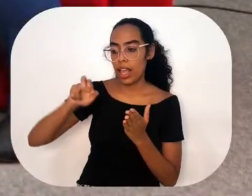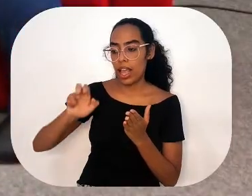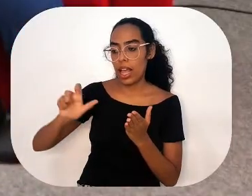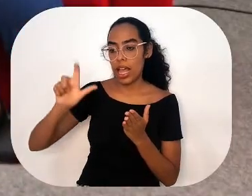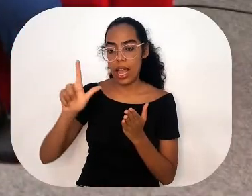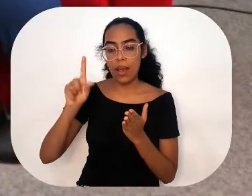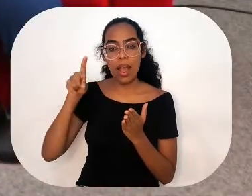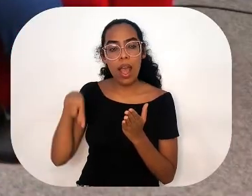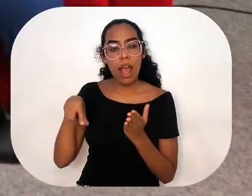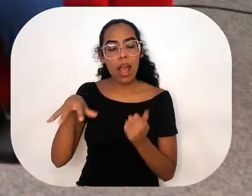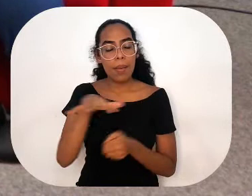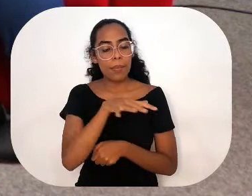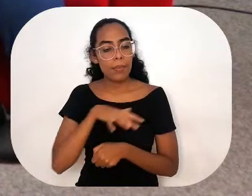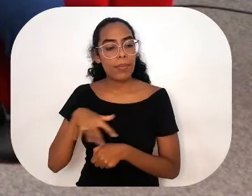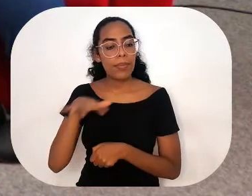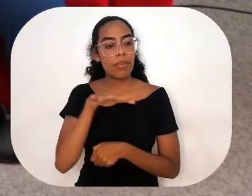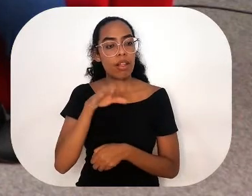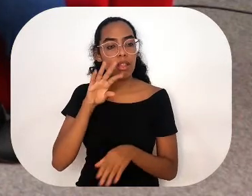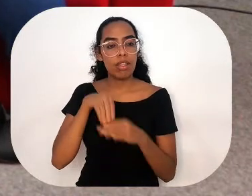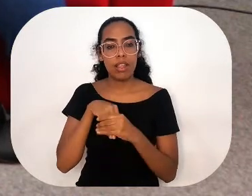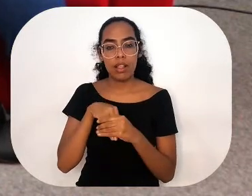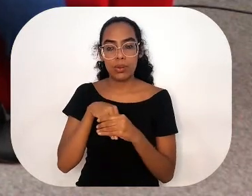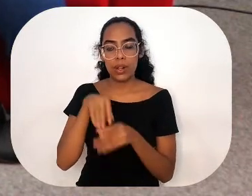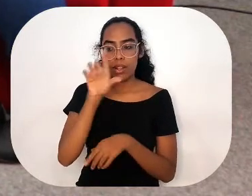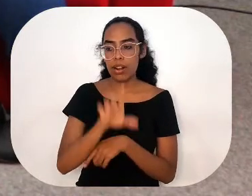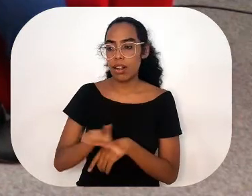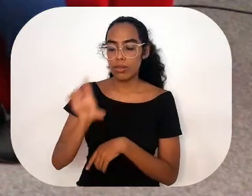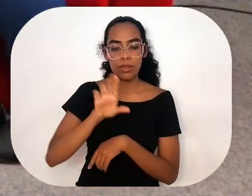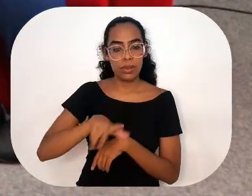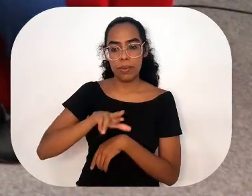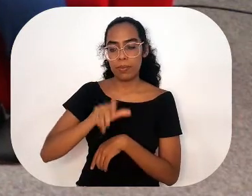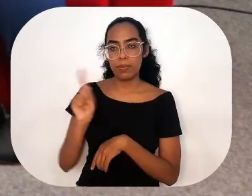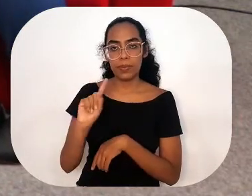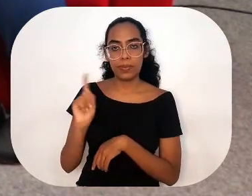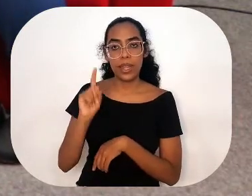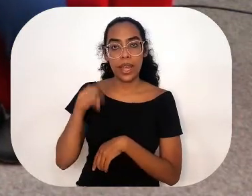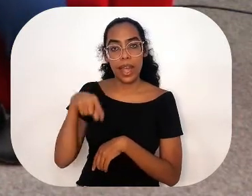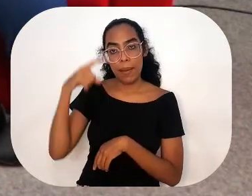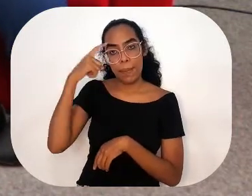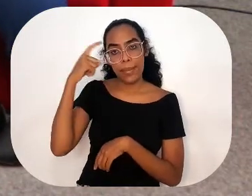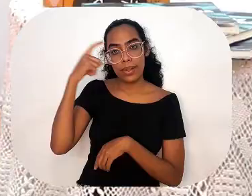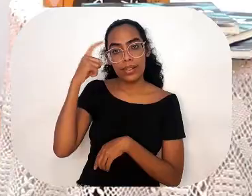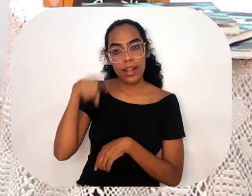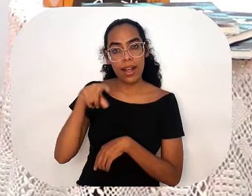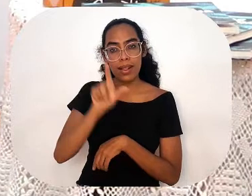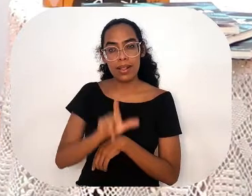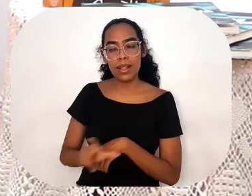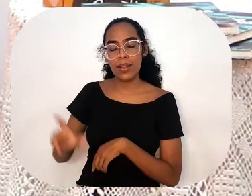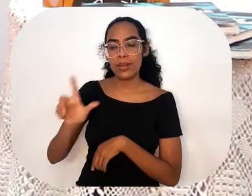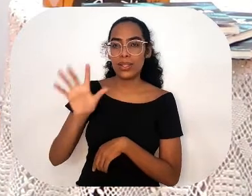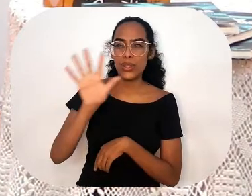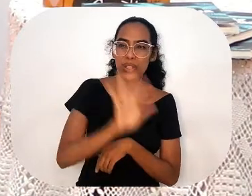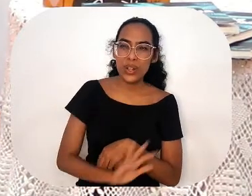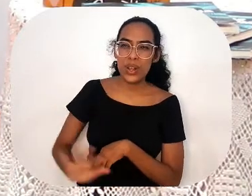não dentro de uma perspectiva da literatura a gente compreender que a literatura de maneira geral